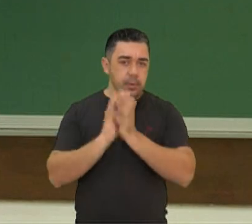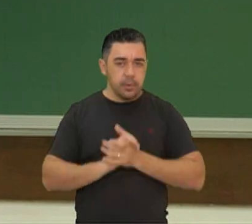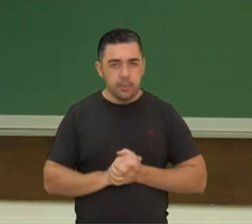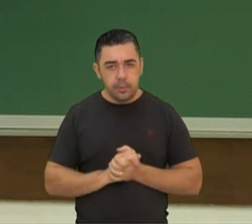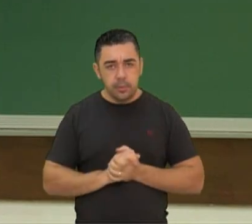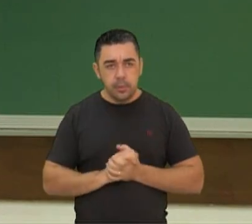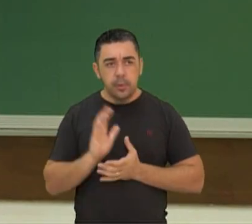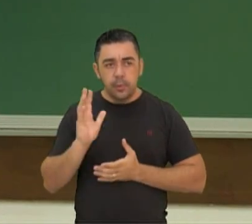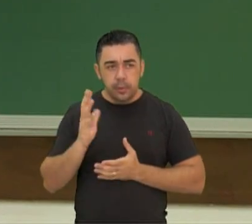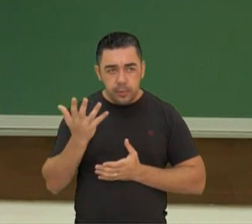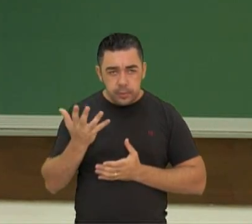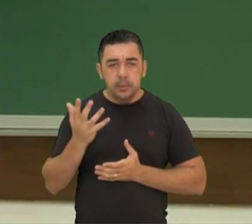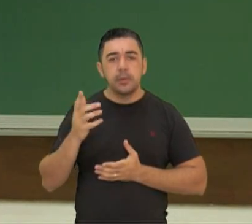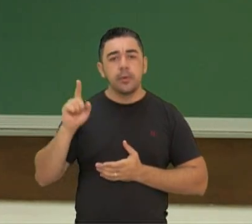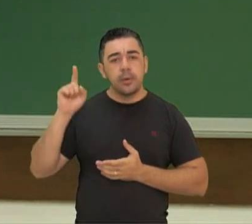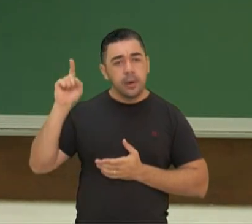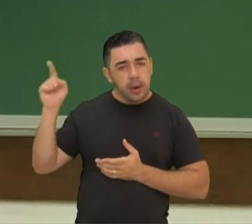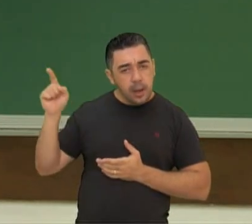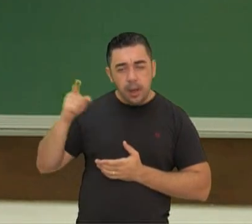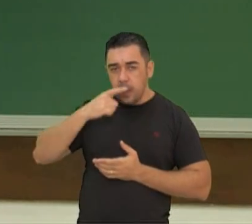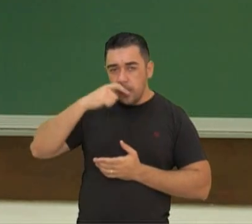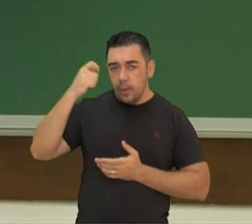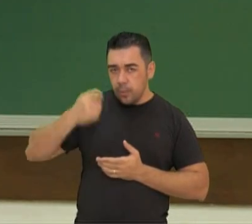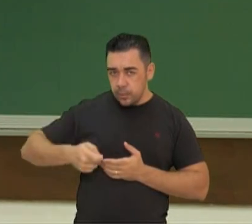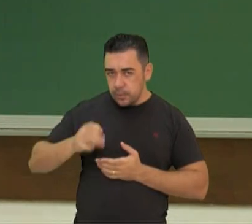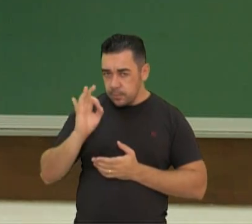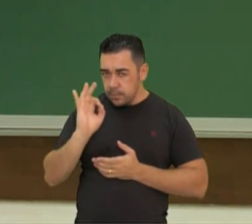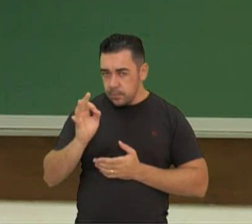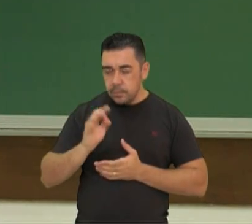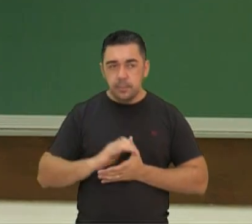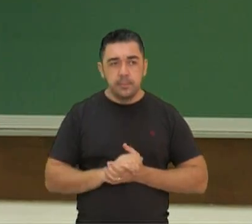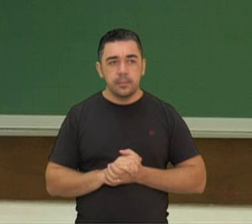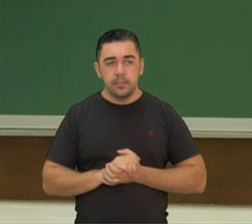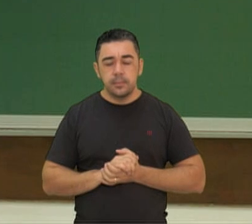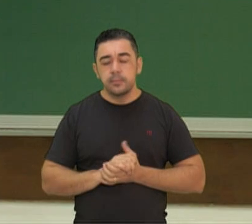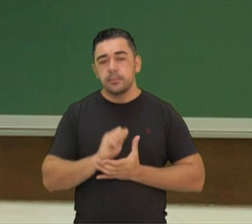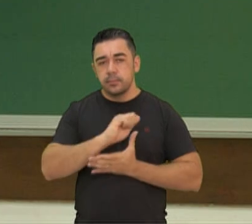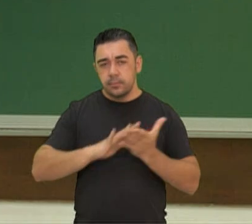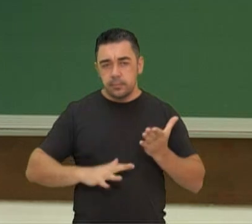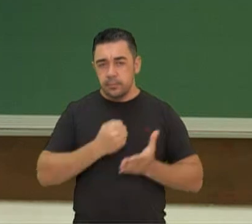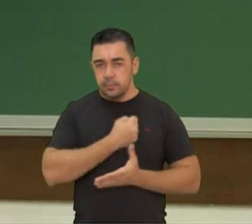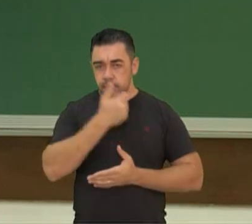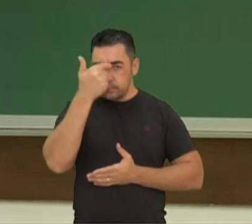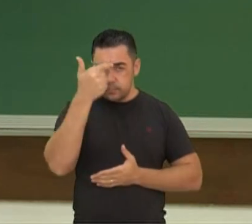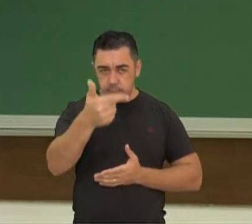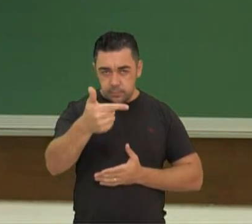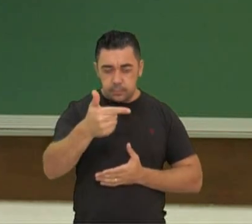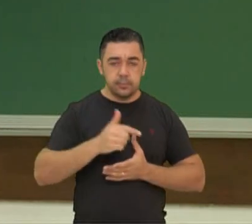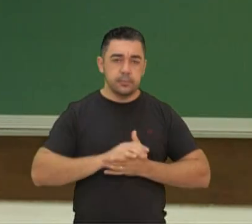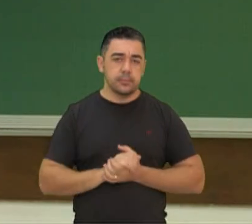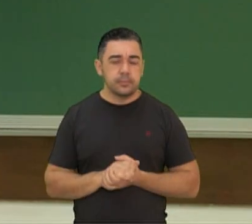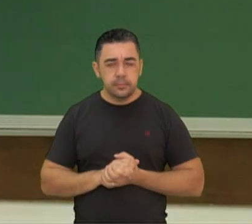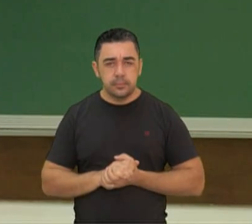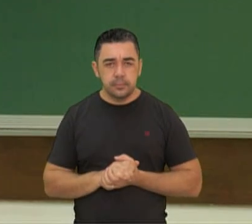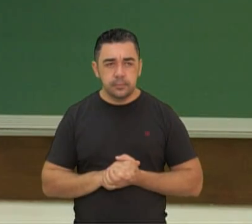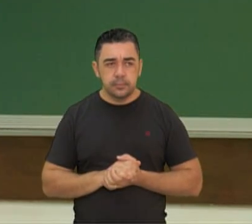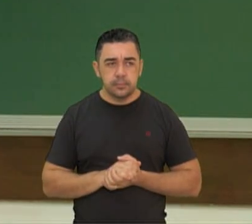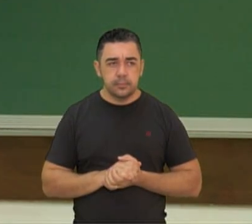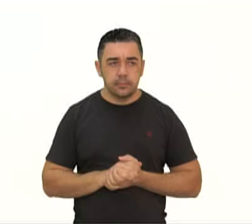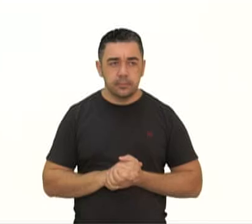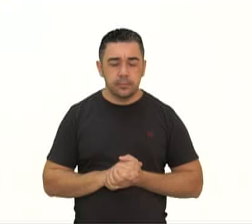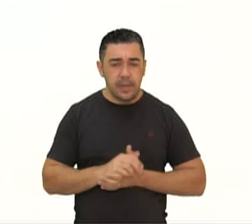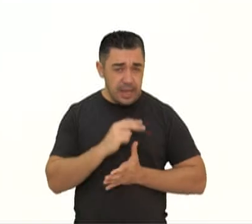que aconteceu na Rússia. Tudo bem? Temos mais uma atividade, a nossa atividade número 2,